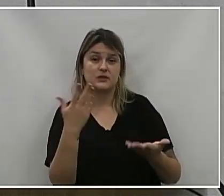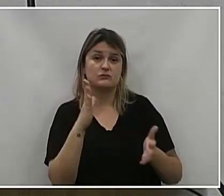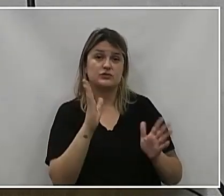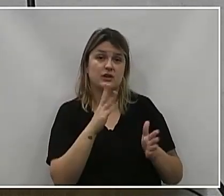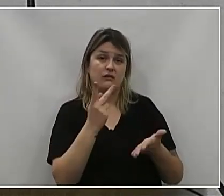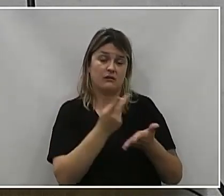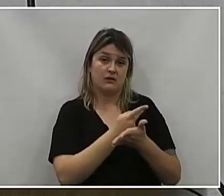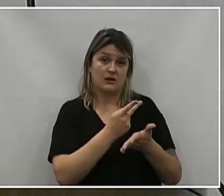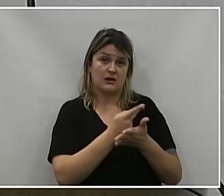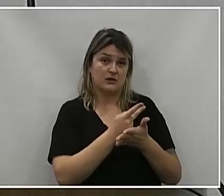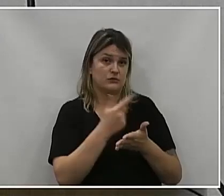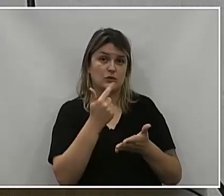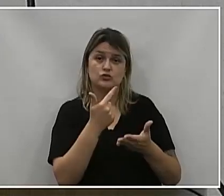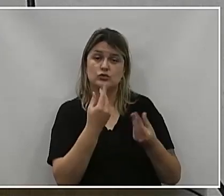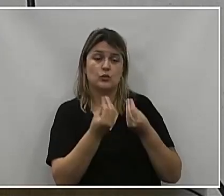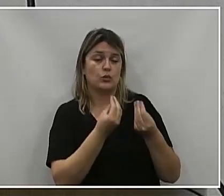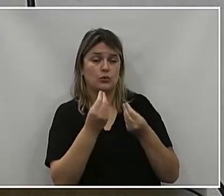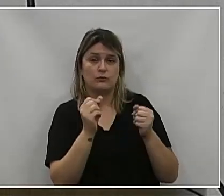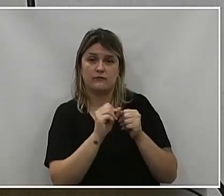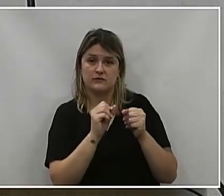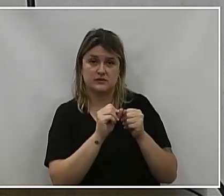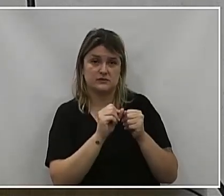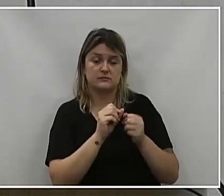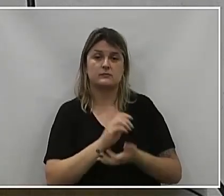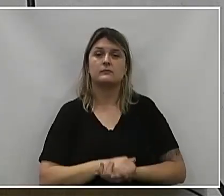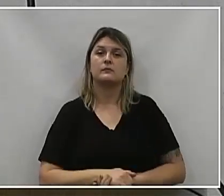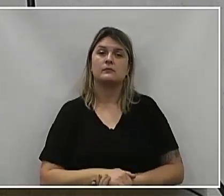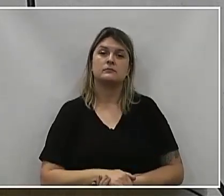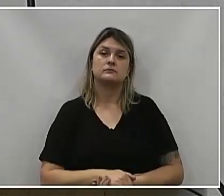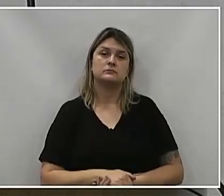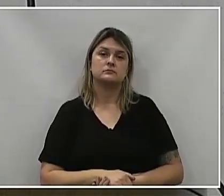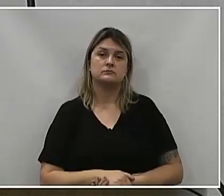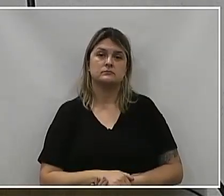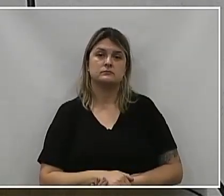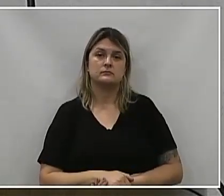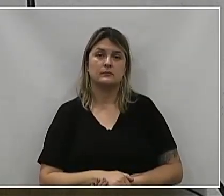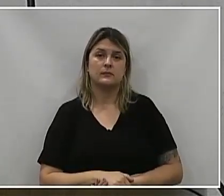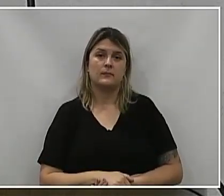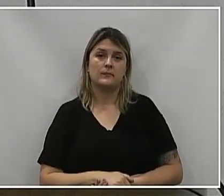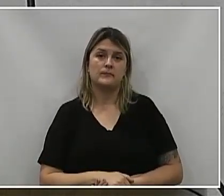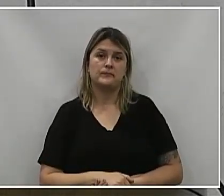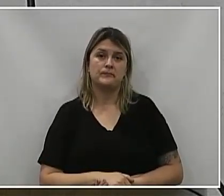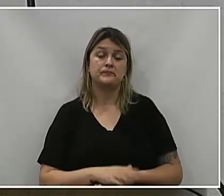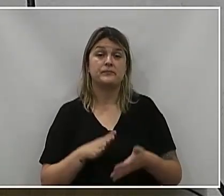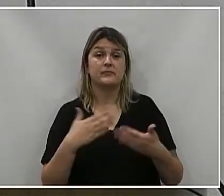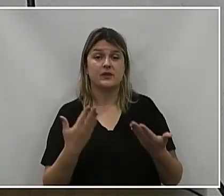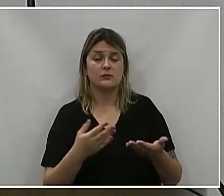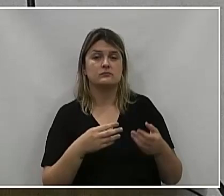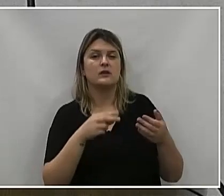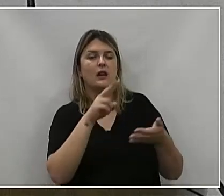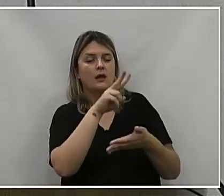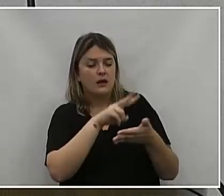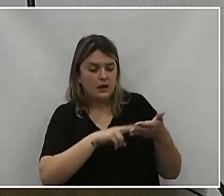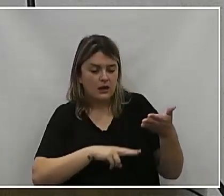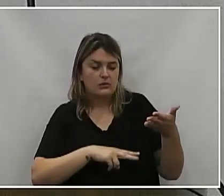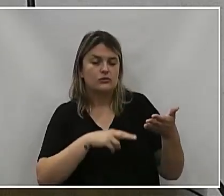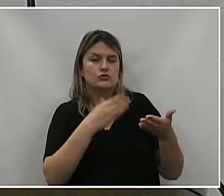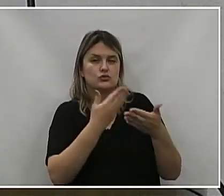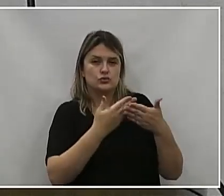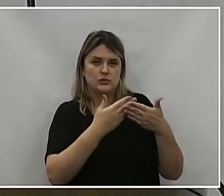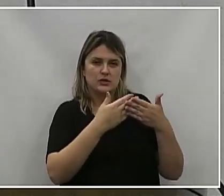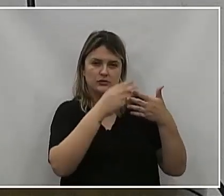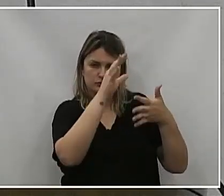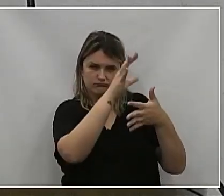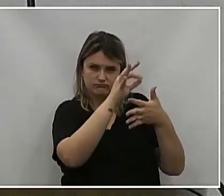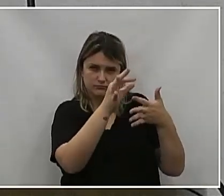numa condição inversa, né, de adoção de reajuste. Então, com base nesses elementos que